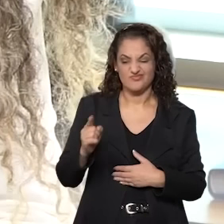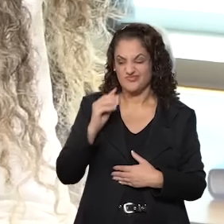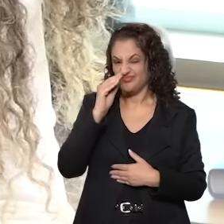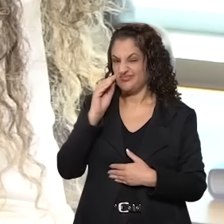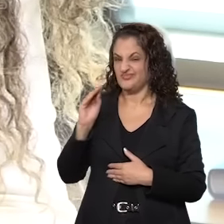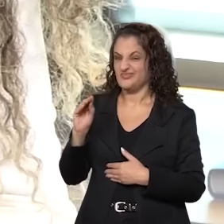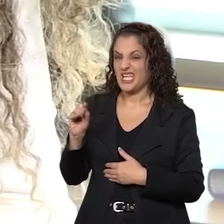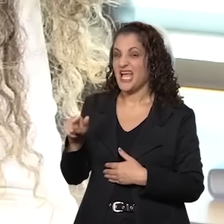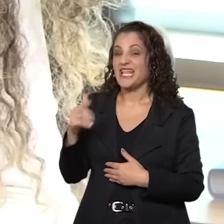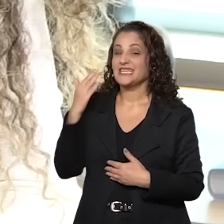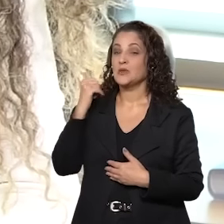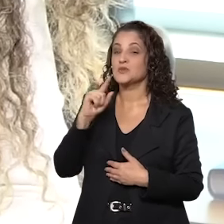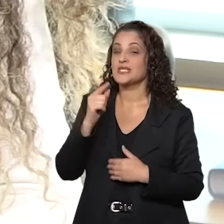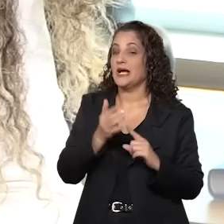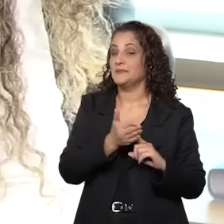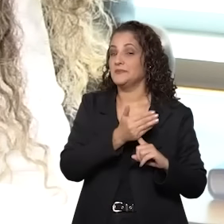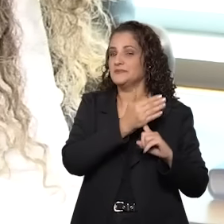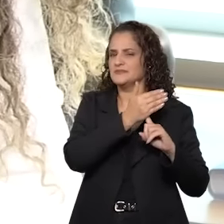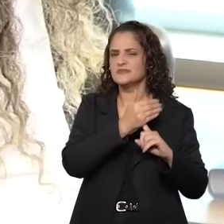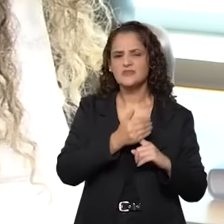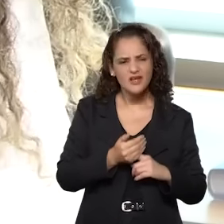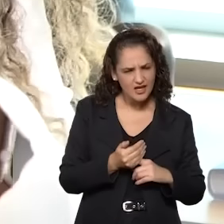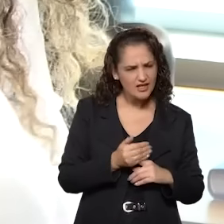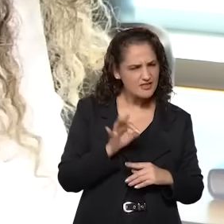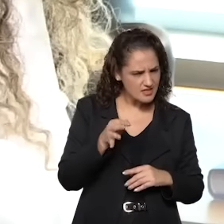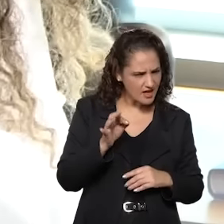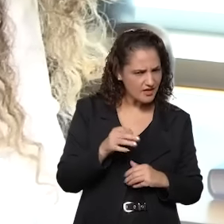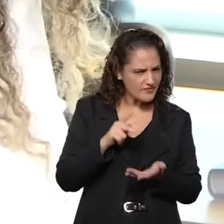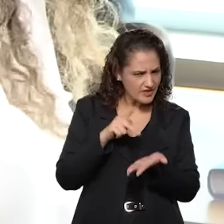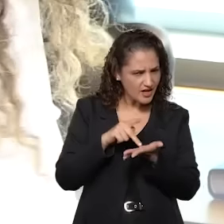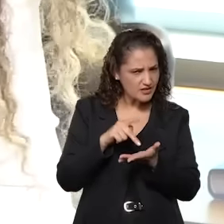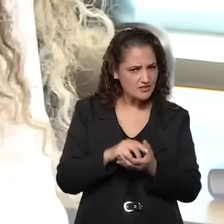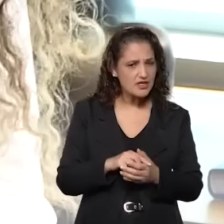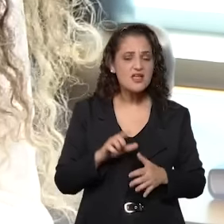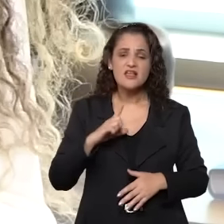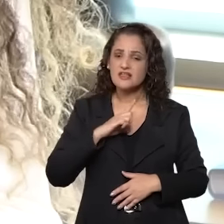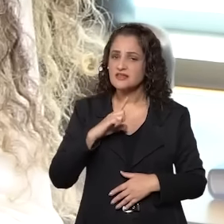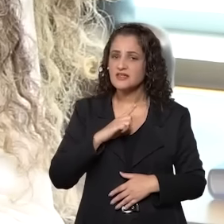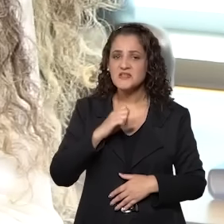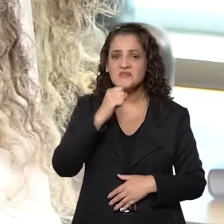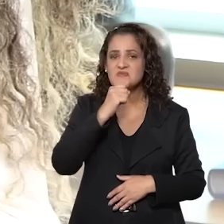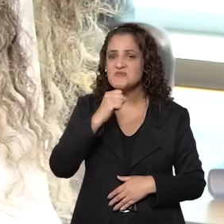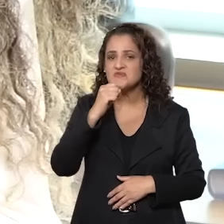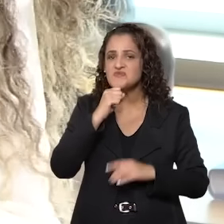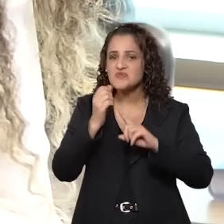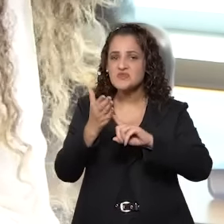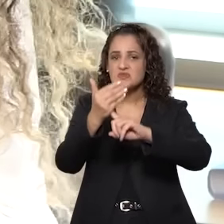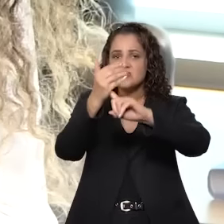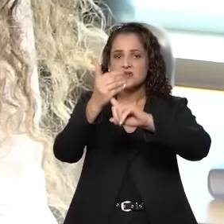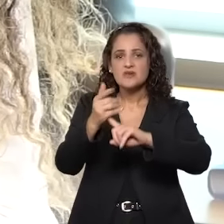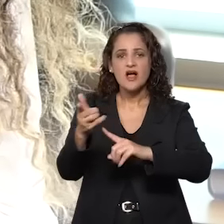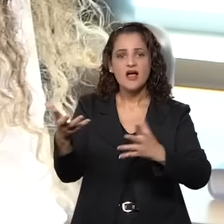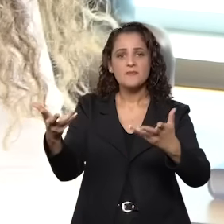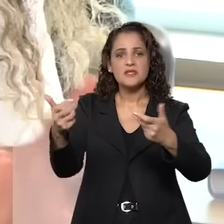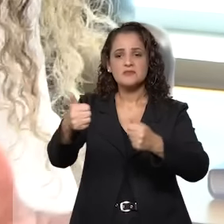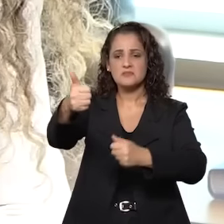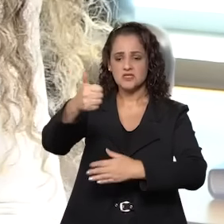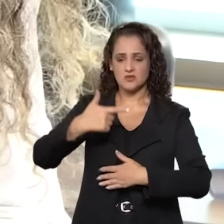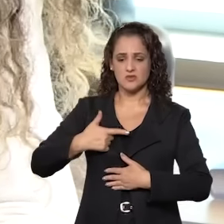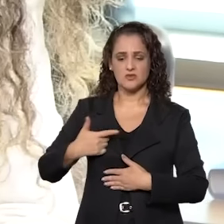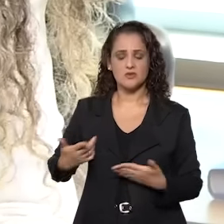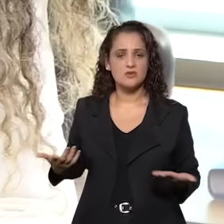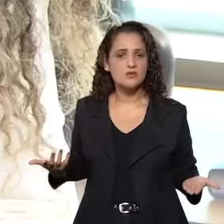até do que eu então assim até quando a gente vai continuar tentando enxergar as pessoas dentro de uma caixinha e não de fato olhar